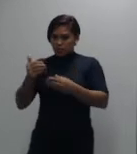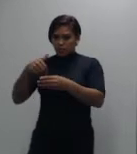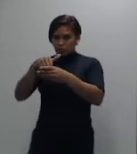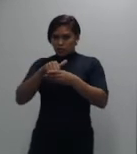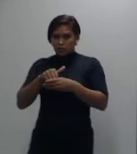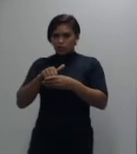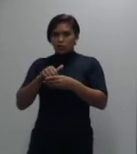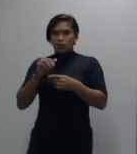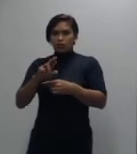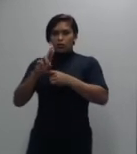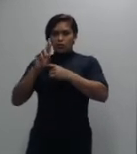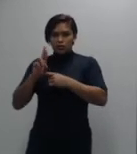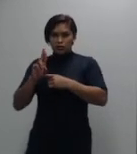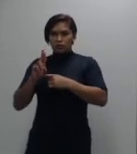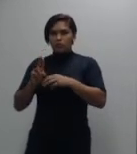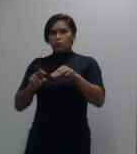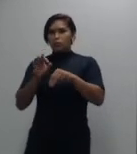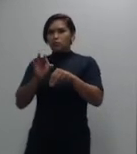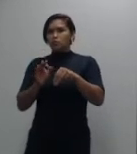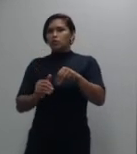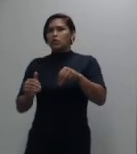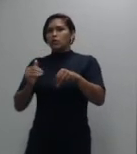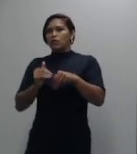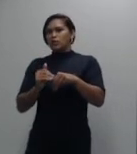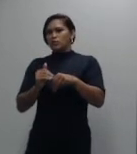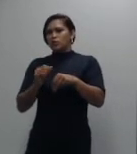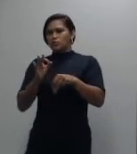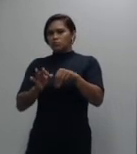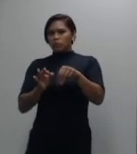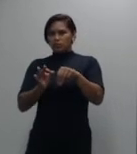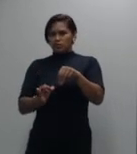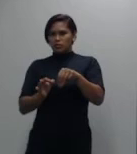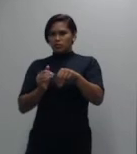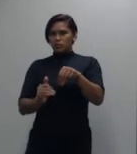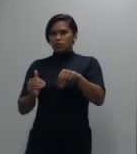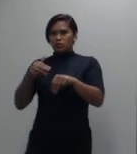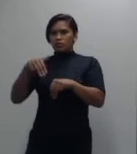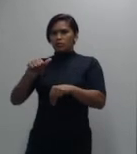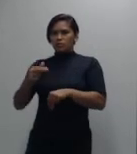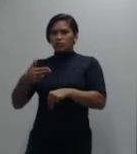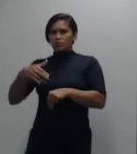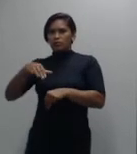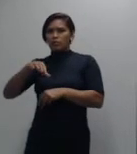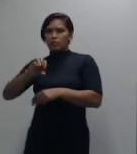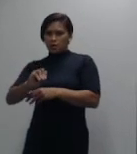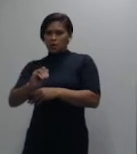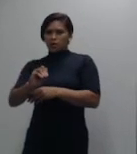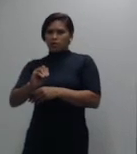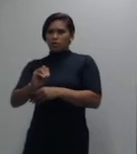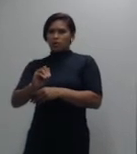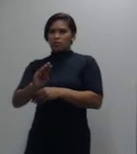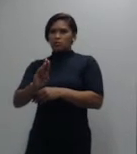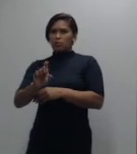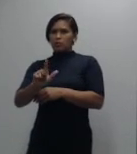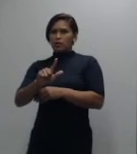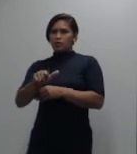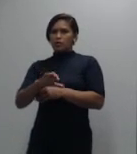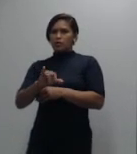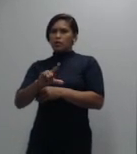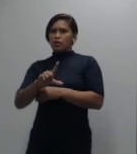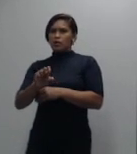pelo Ministro beneti ministro marco Aurélio bellizze que o